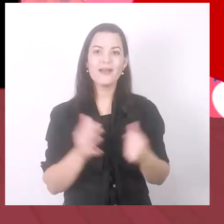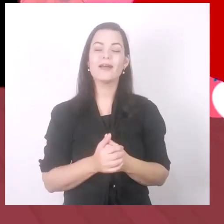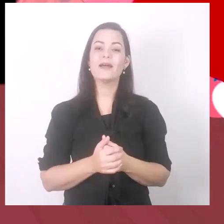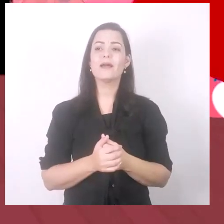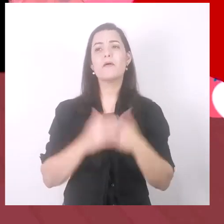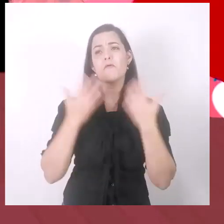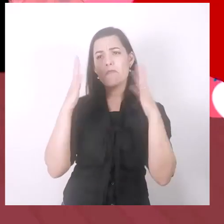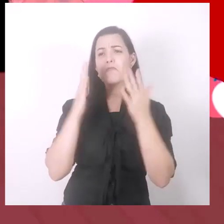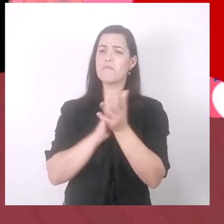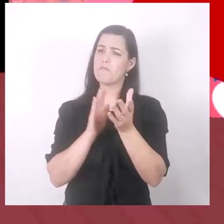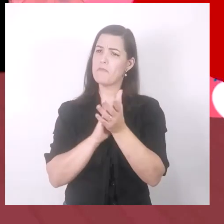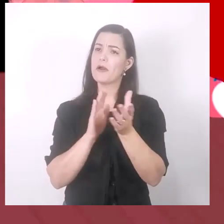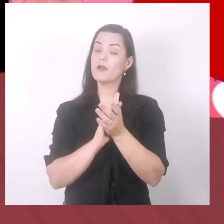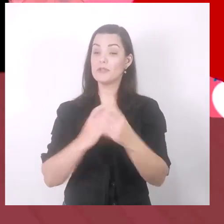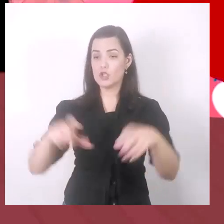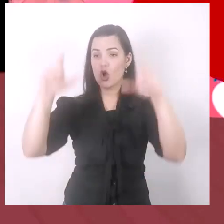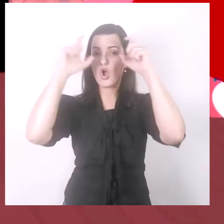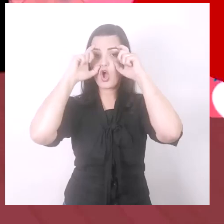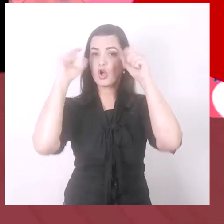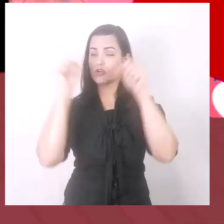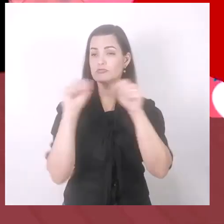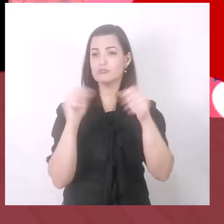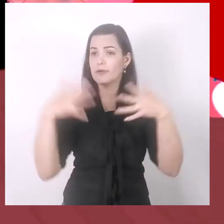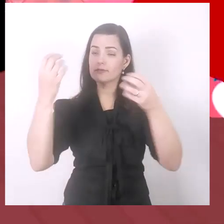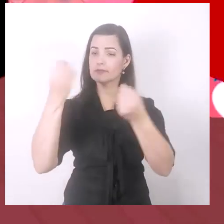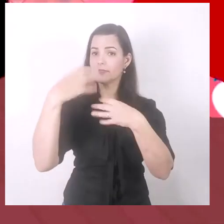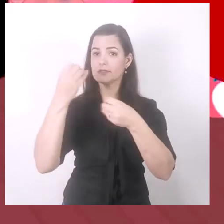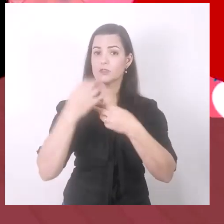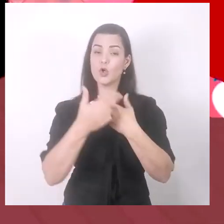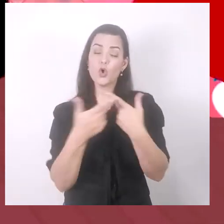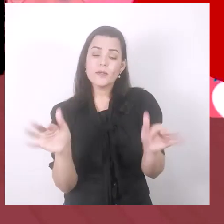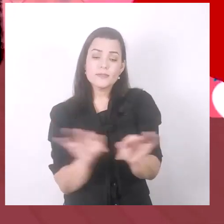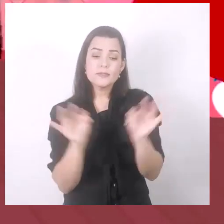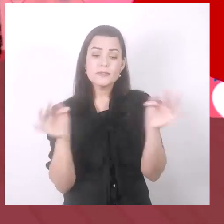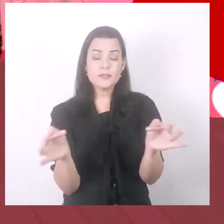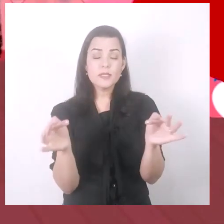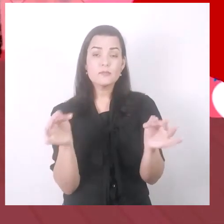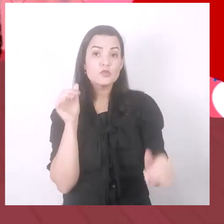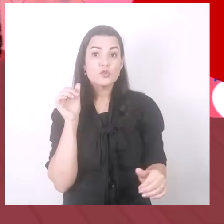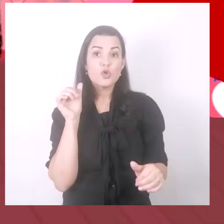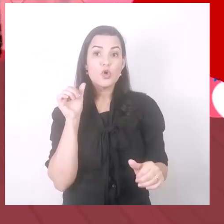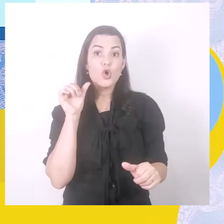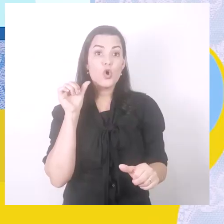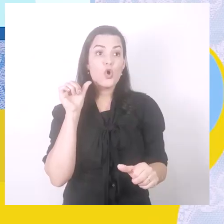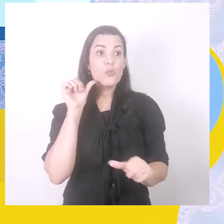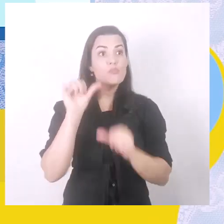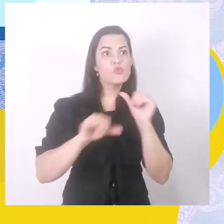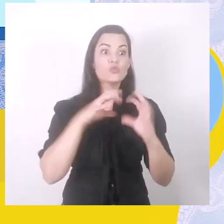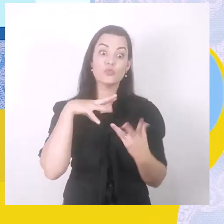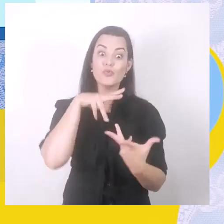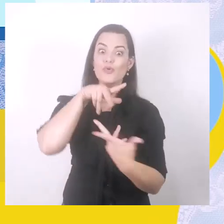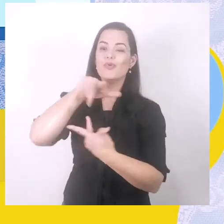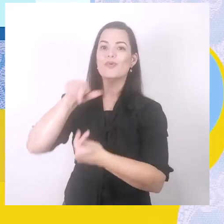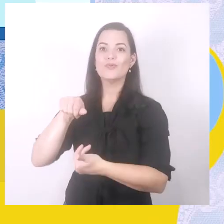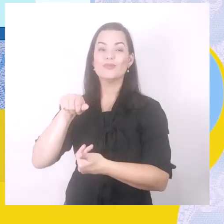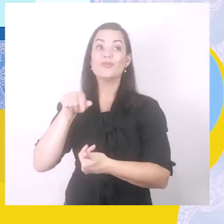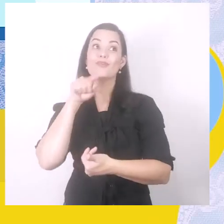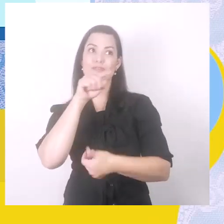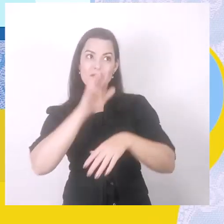ensinaram. Pequenas atitudes podem mudar o mundo. No seu caso, foi uma grande atitude. Manda um beijo para todas as